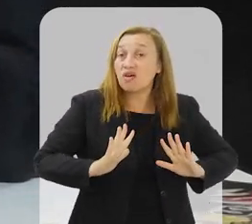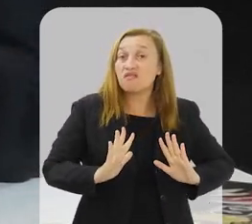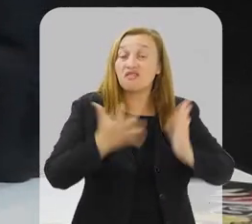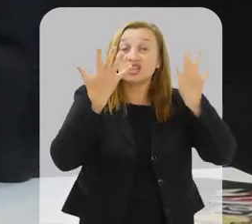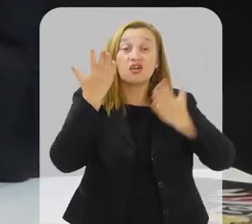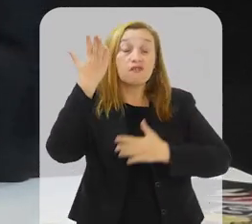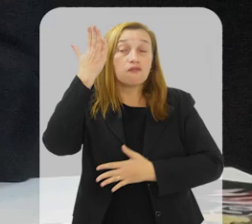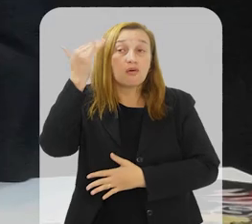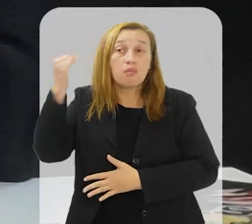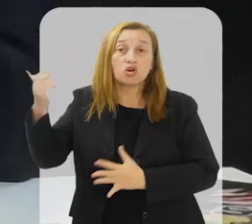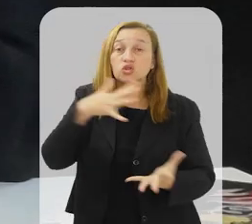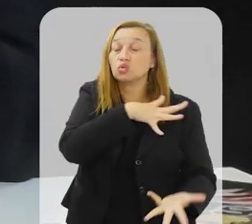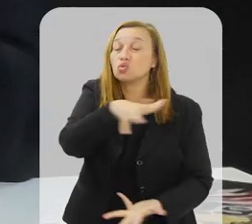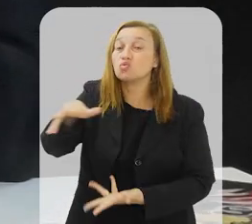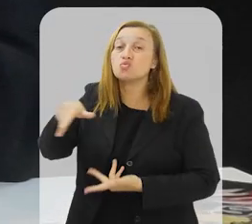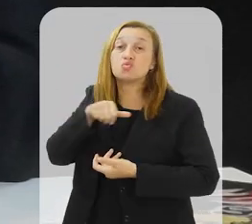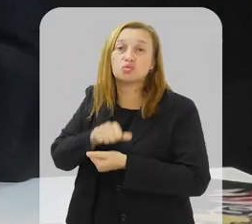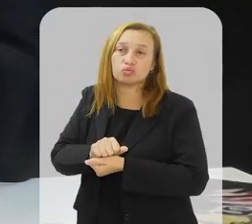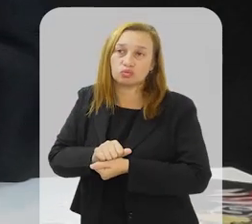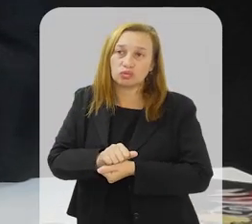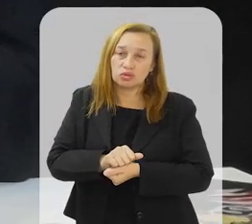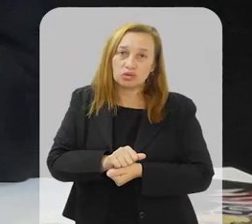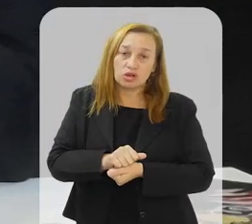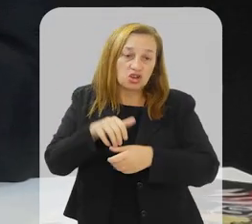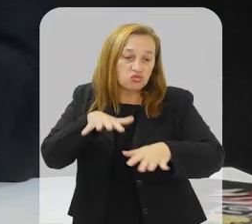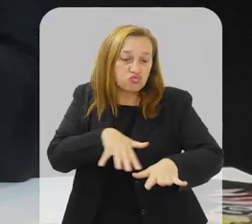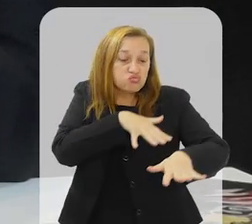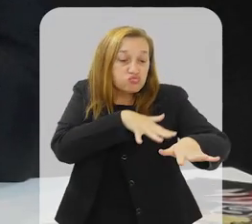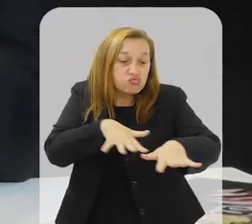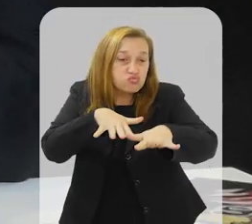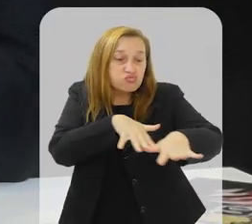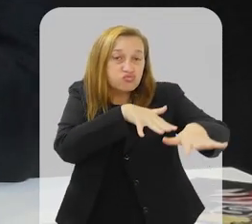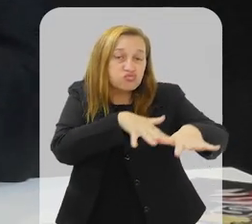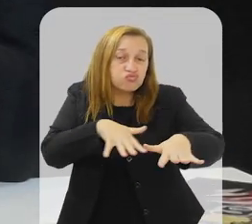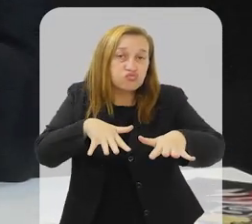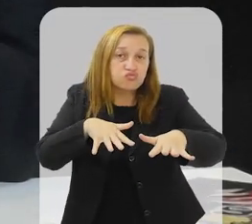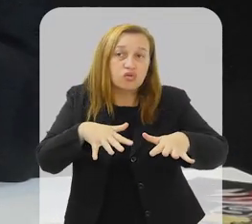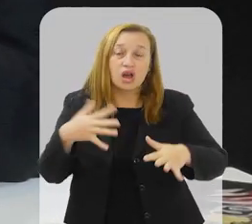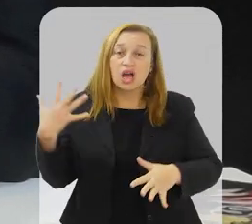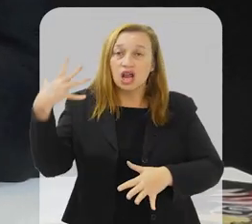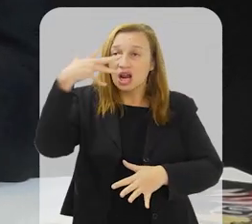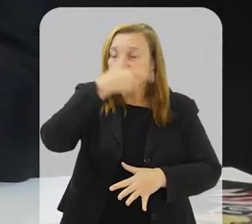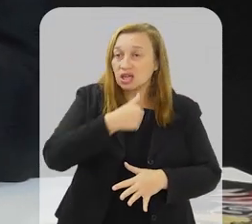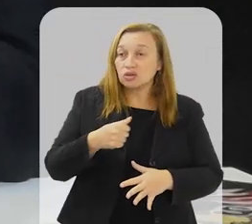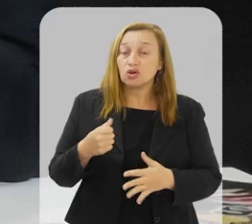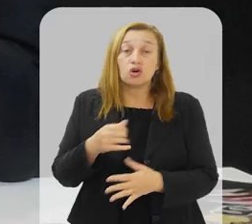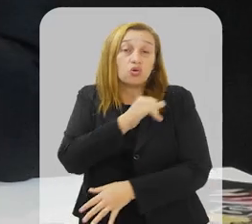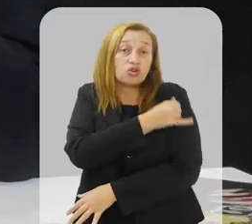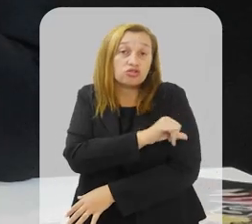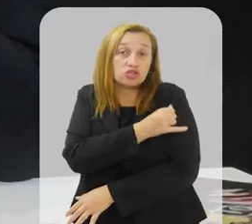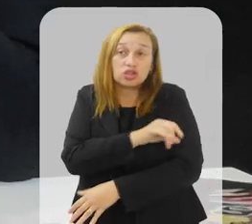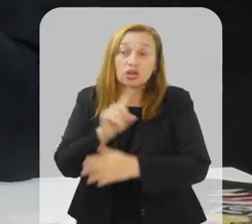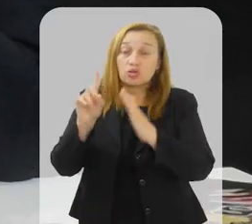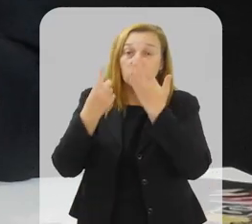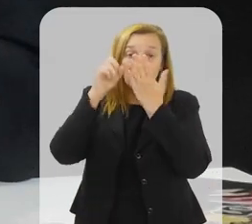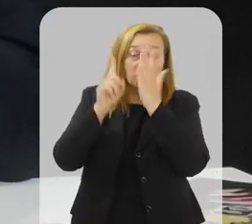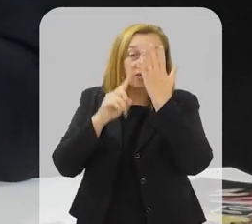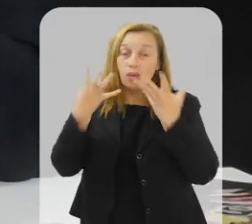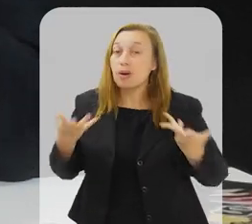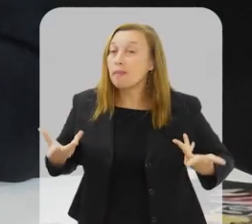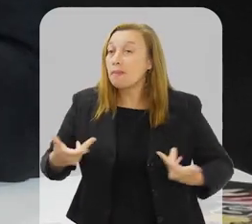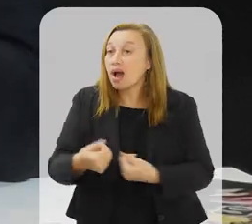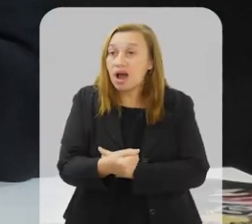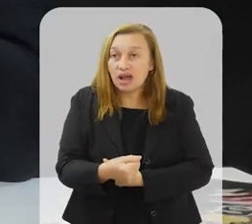popular do mundo sim é o maior desfile a céu aberto do mundo é uma coisa maravilhosa o carnaval do Rio de Janeiro é uma coisa